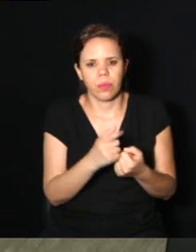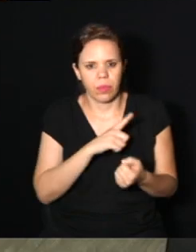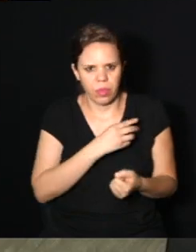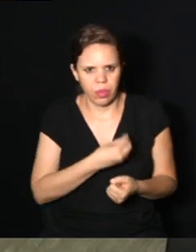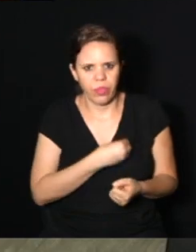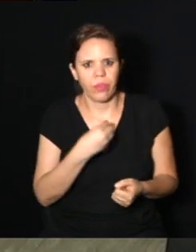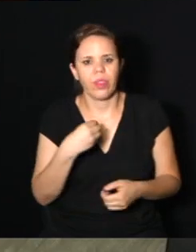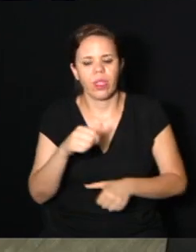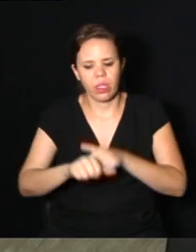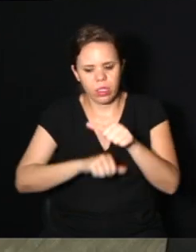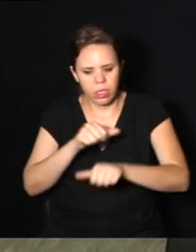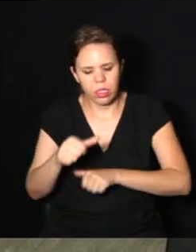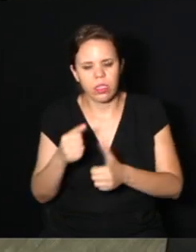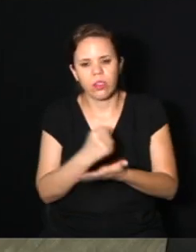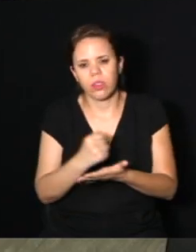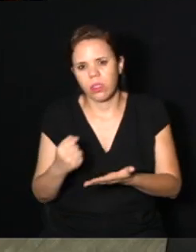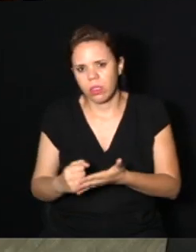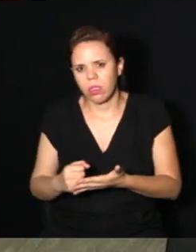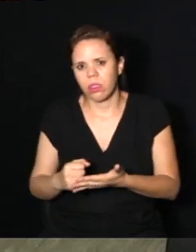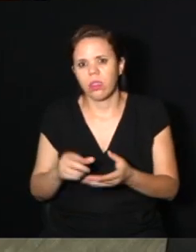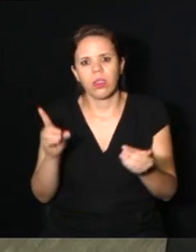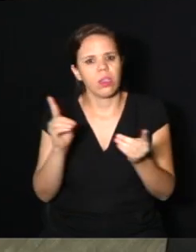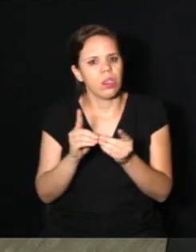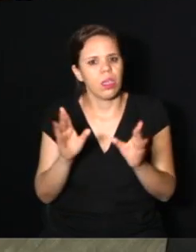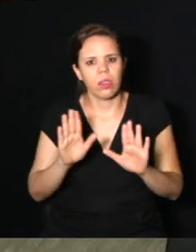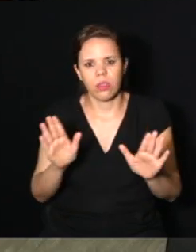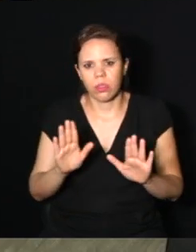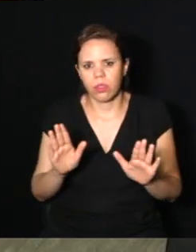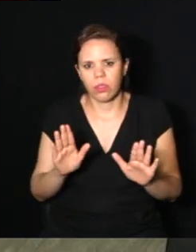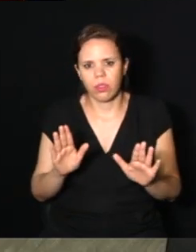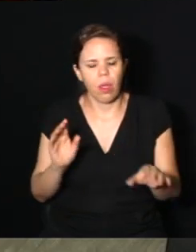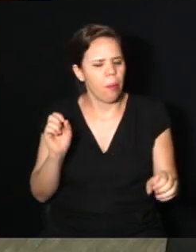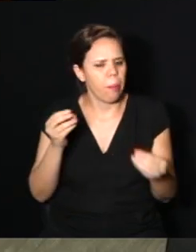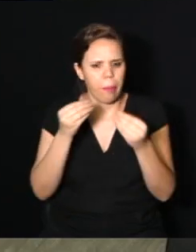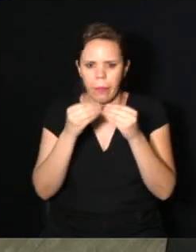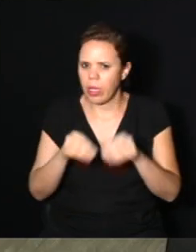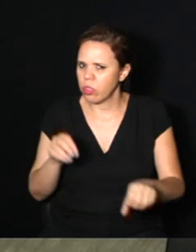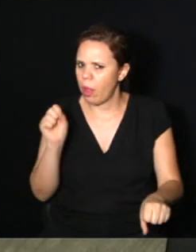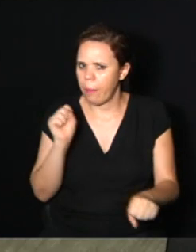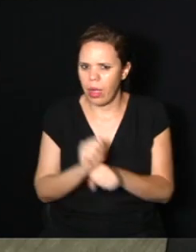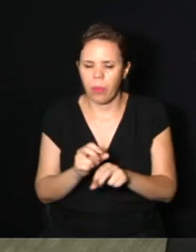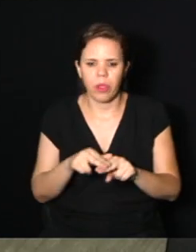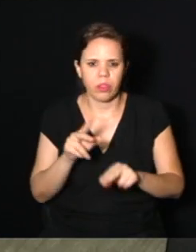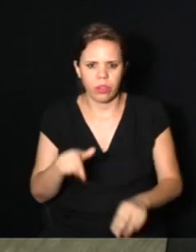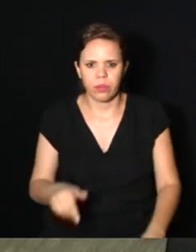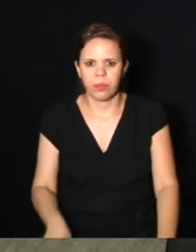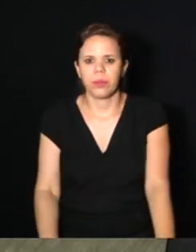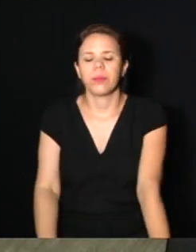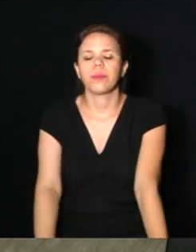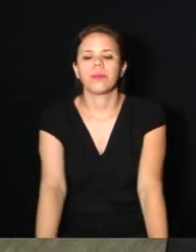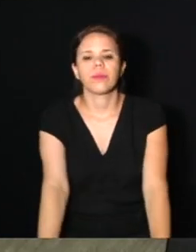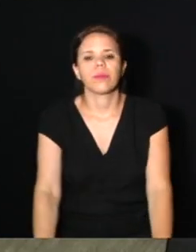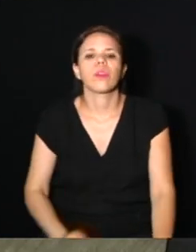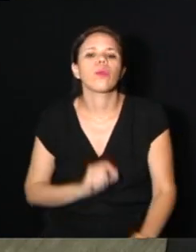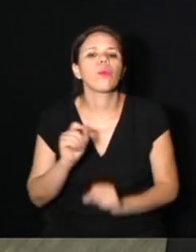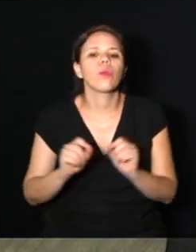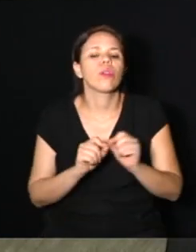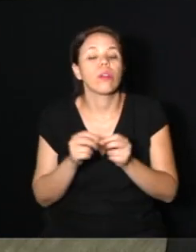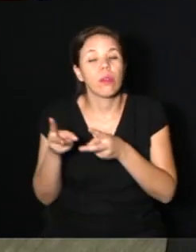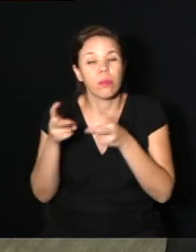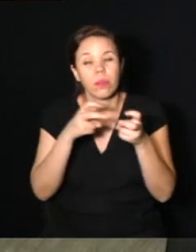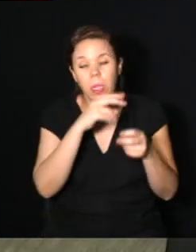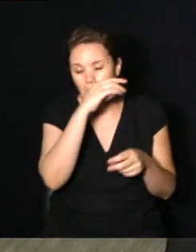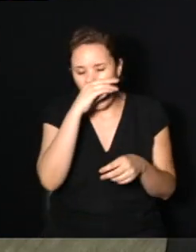essa fase de transição, mas que nenhum serviço seria prejudicado por conta disso. E o que nós estamos observando